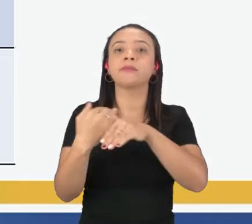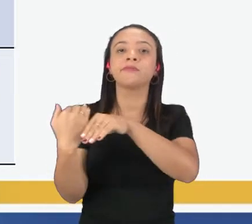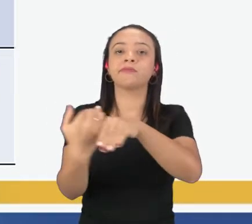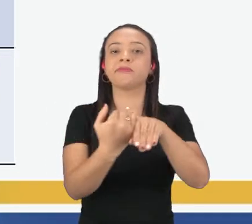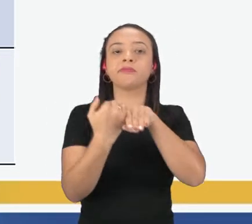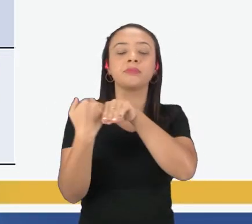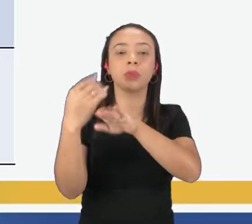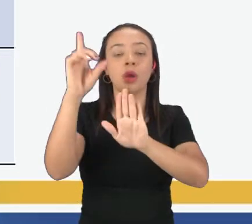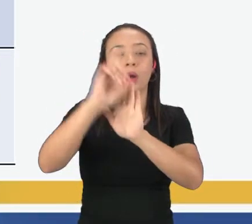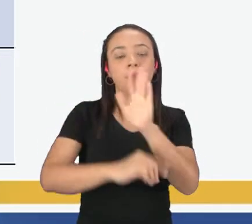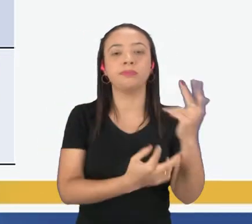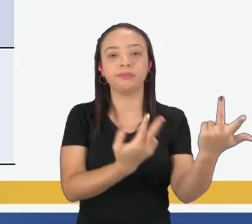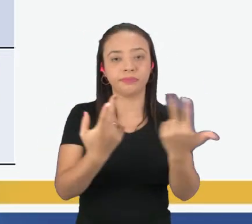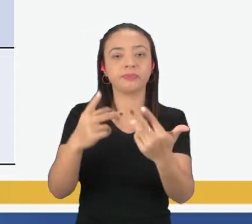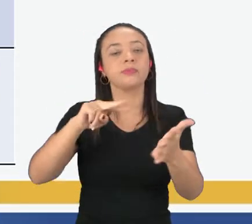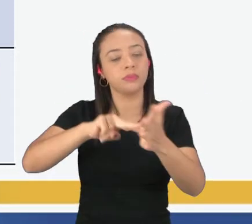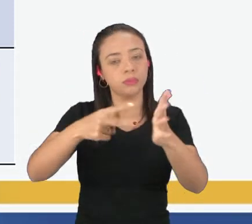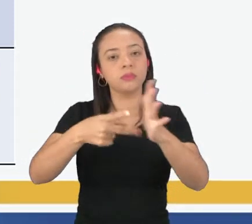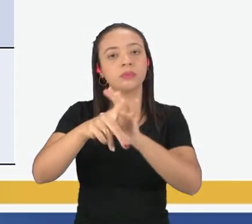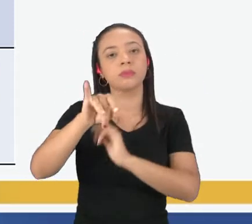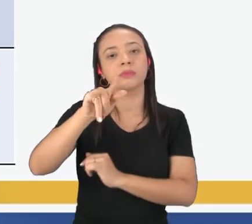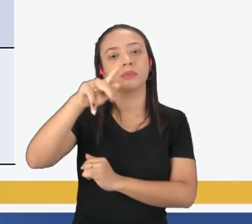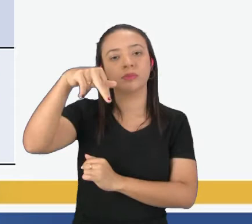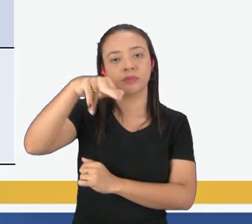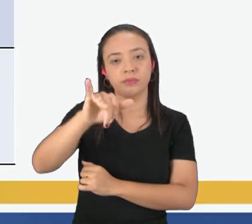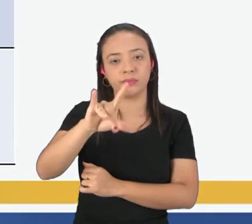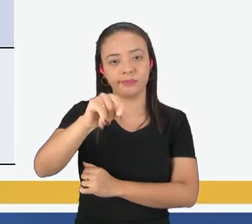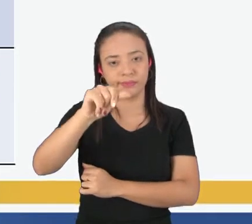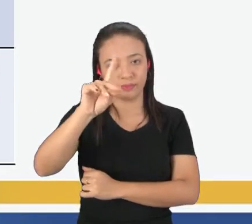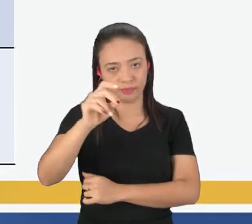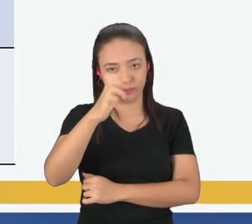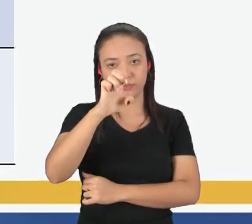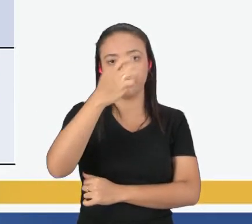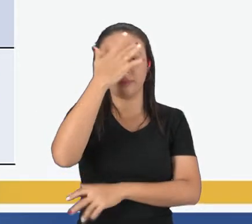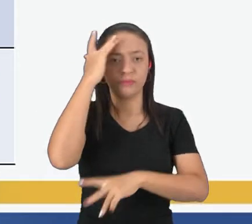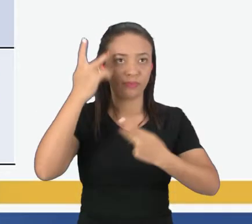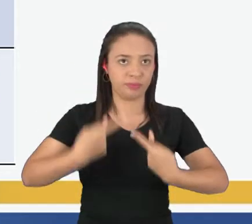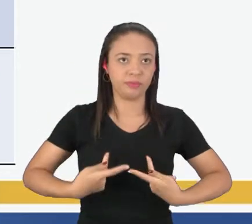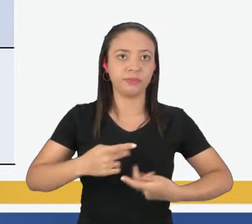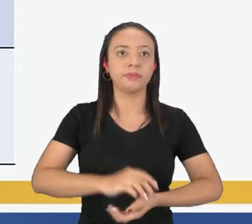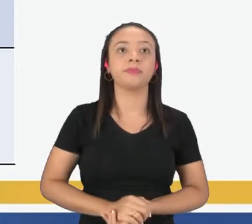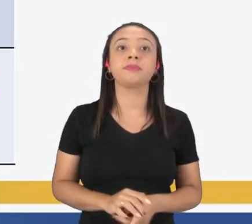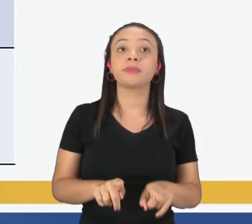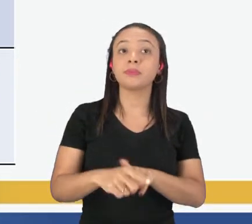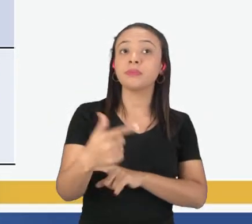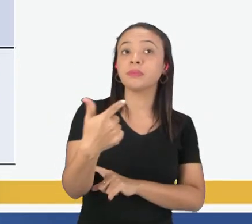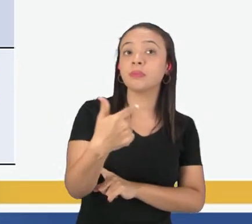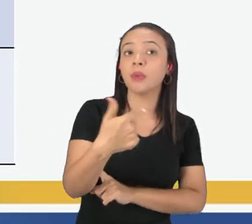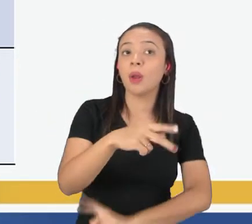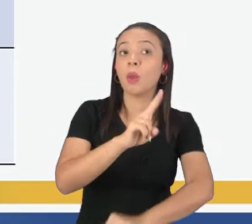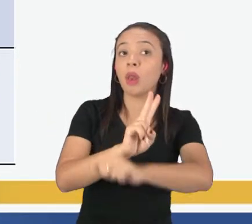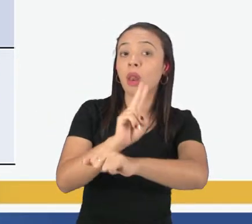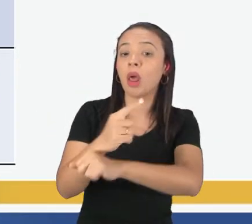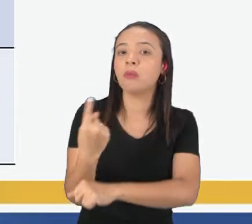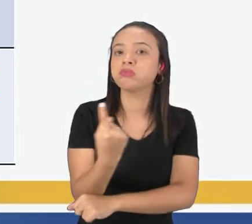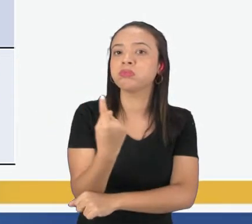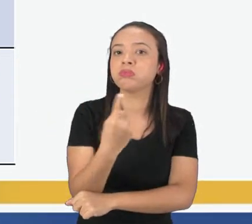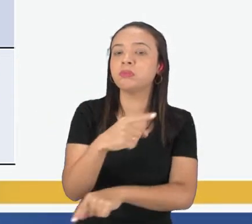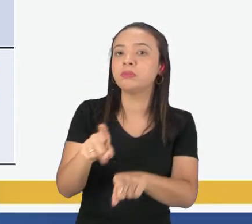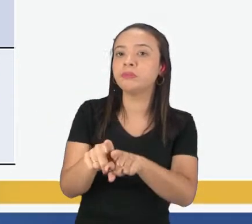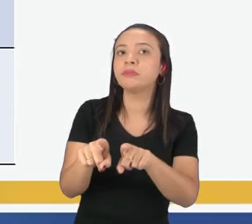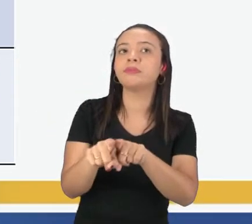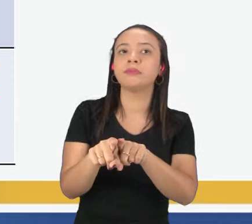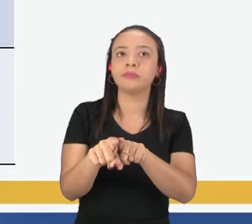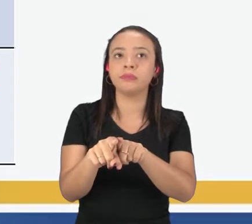iguais, dignidade humana. Ok? E ali, preservação individual do caráter. Isso a religião fala. E o que a ética